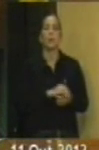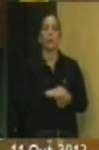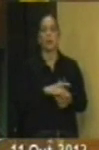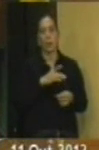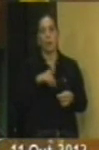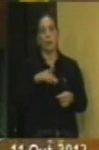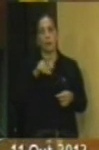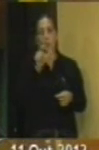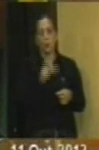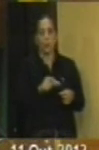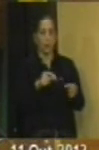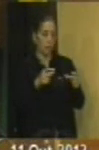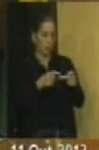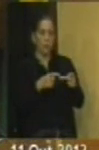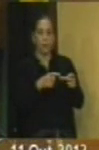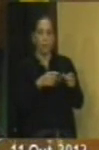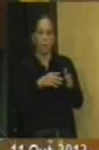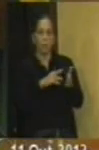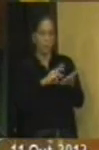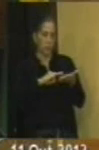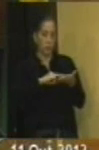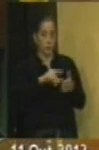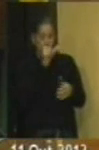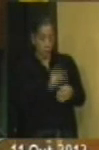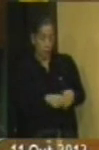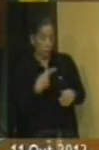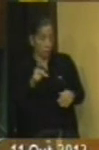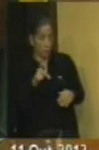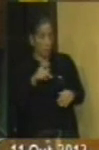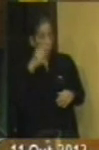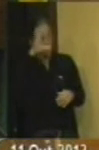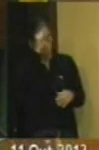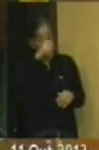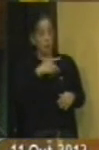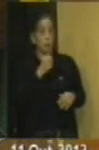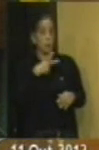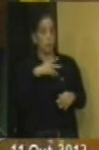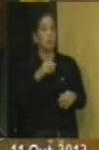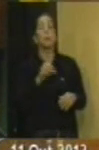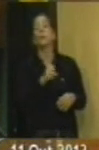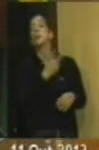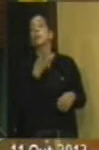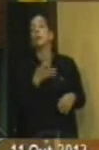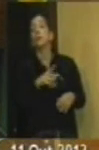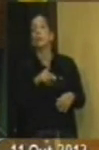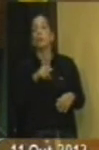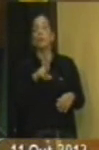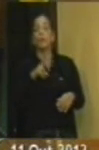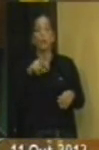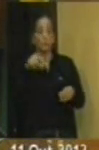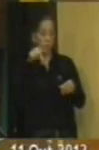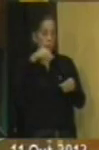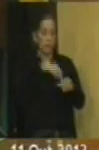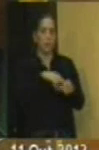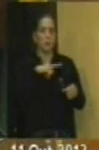aquilo ali é o tamanho do recheio só na vossa excelência se posicionar no seu lugar e saber quantos votos com excelência tem todas as vezes que